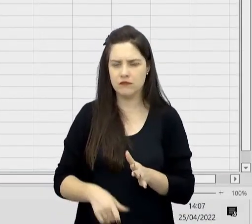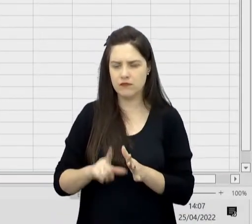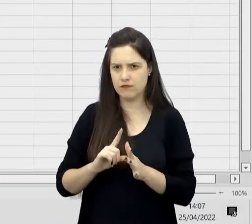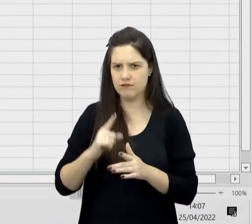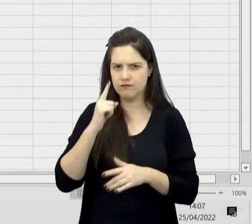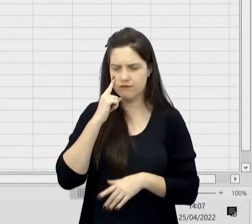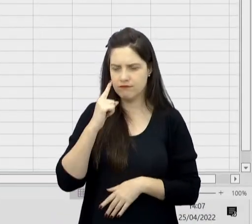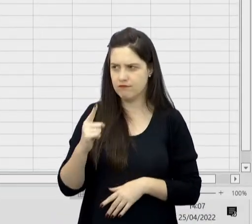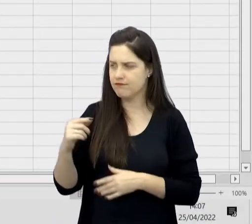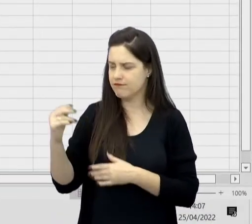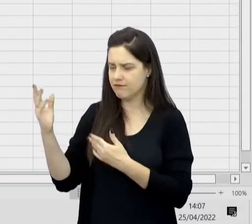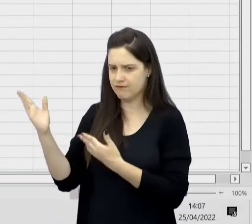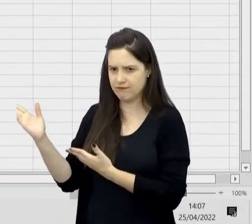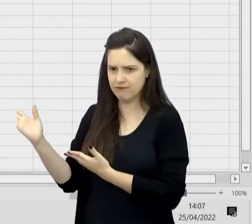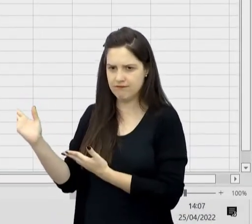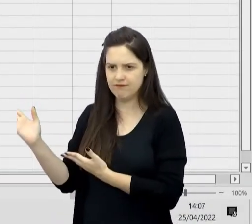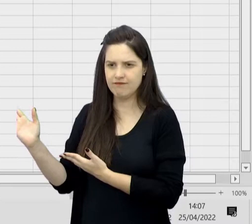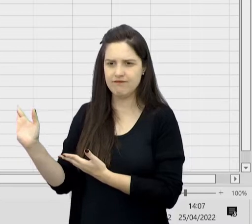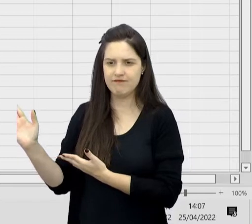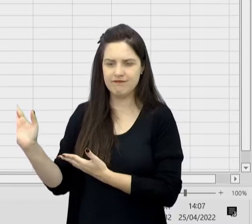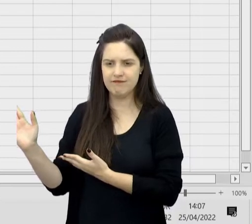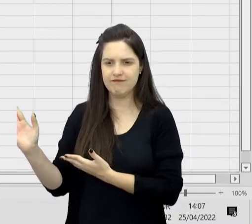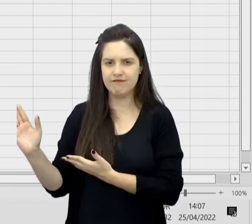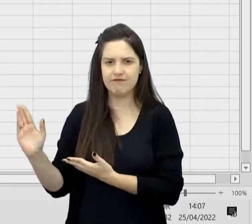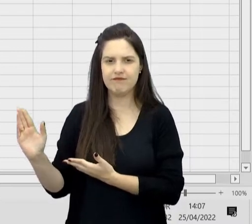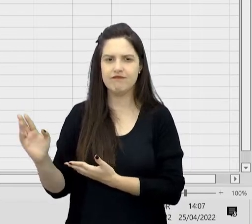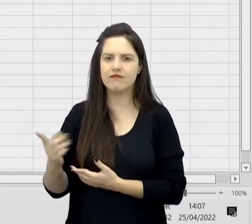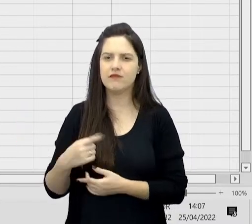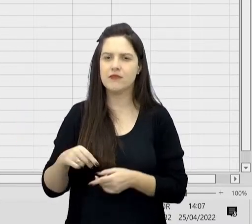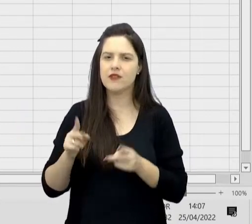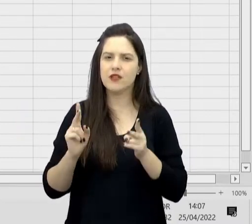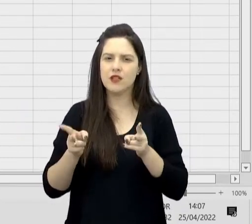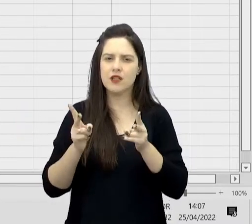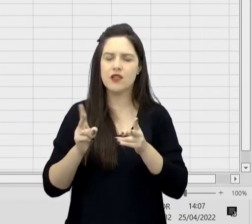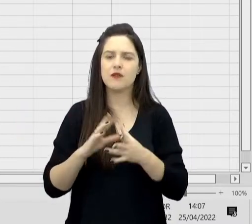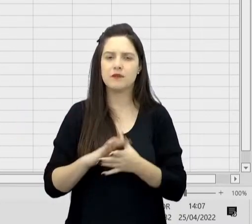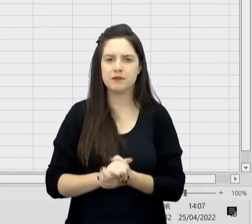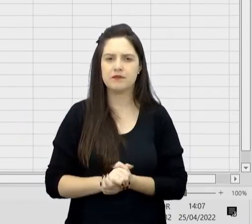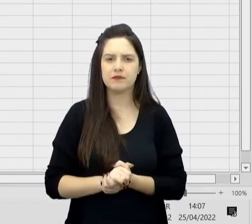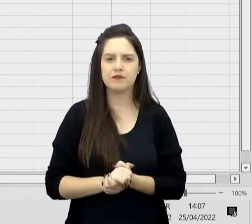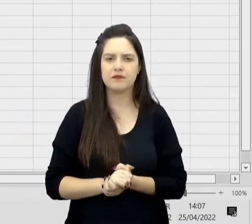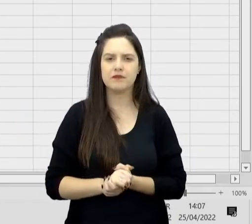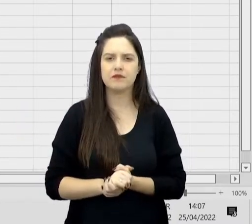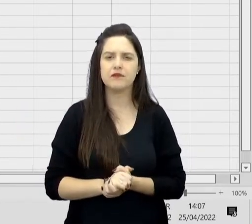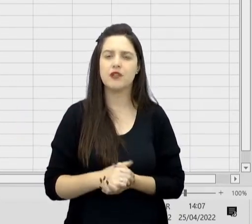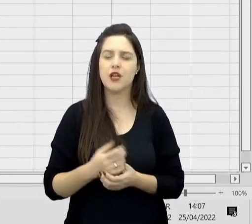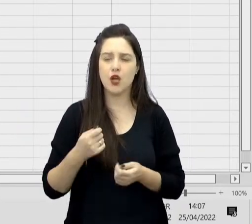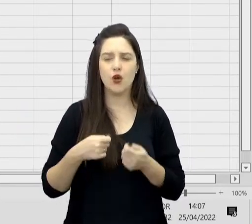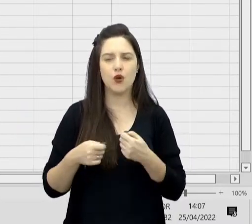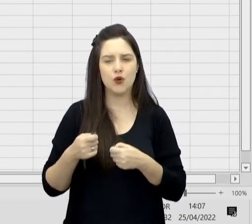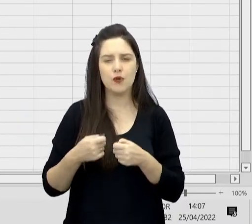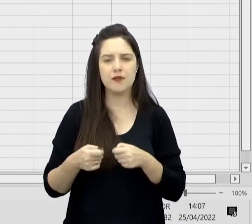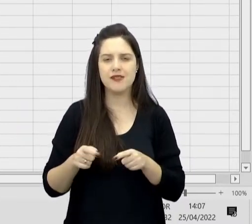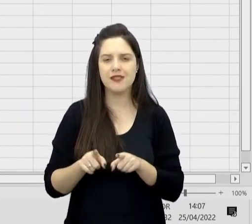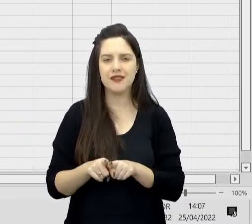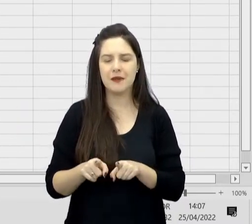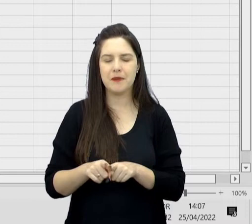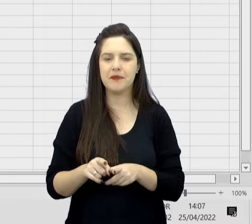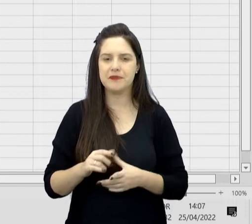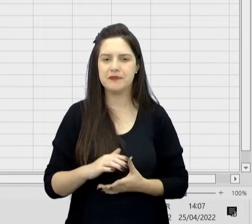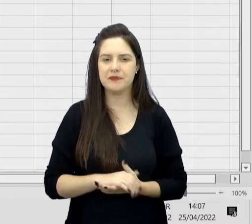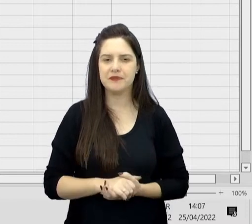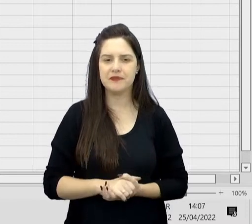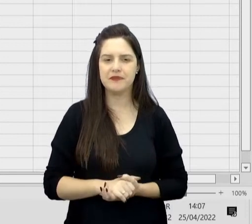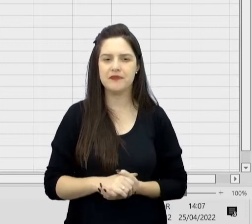abril. Por coincidência, nós estamos em abril, né? Em abril, vamos o mesmo daí do vídeo do Felipe. Um economista, já quero agradecer ao Felipe, né, por